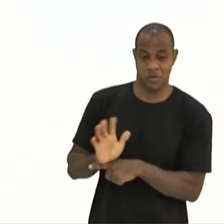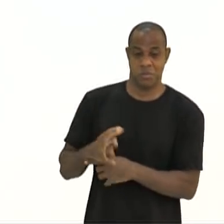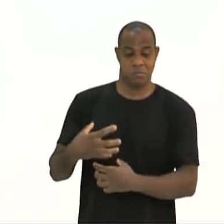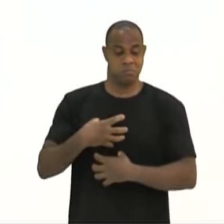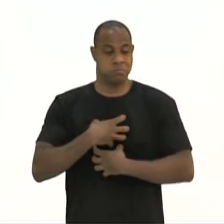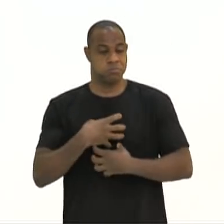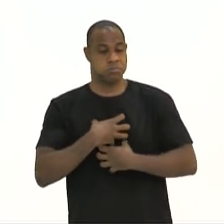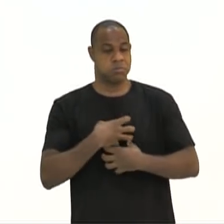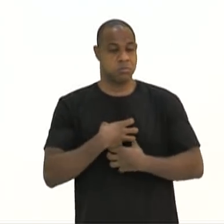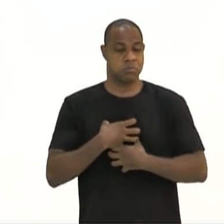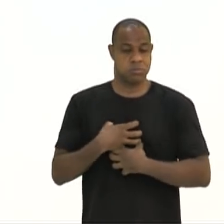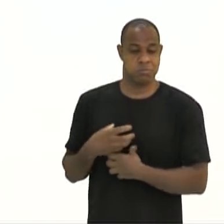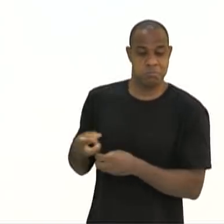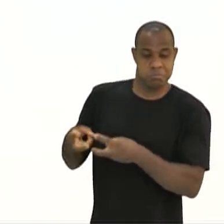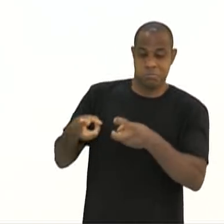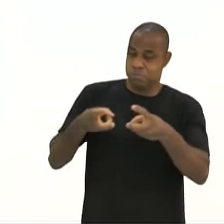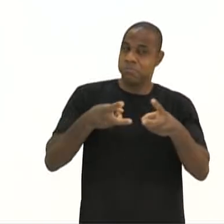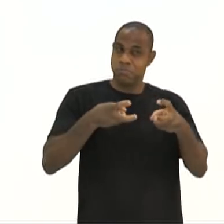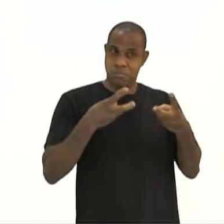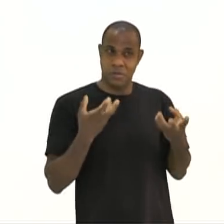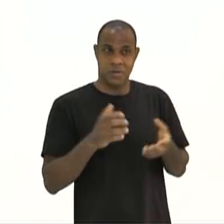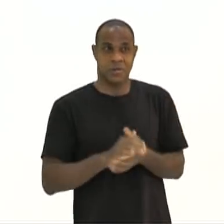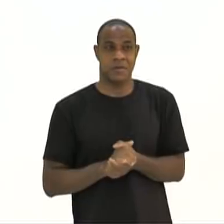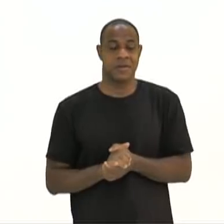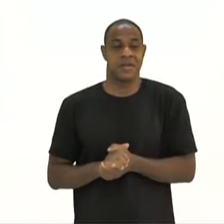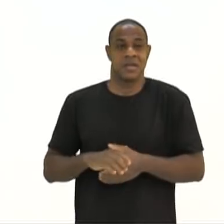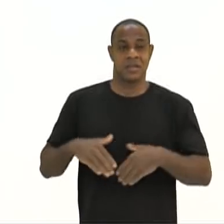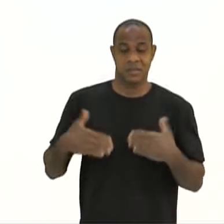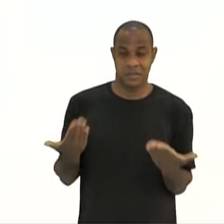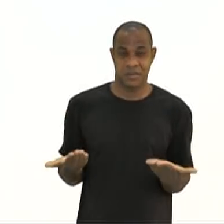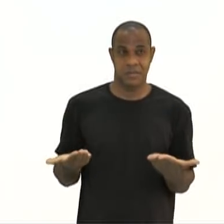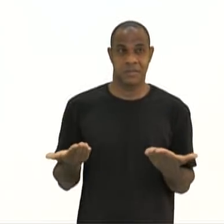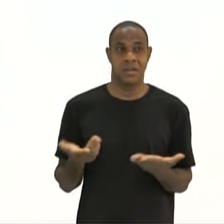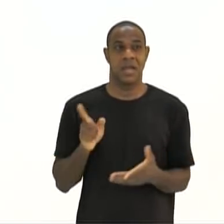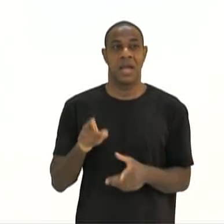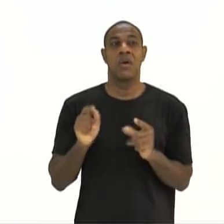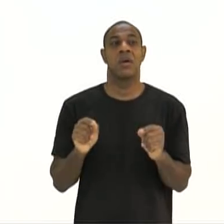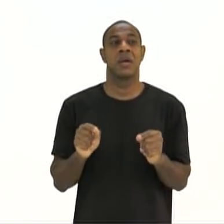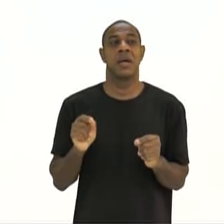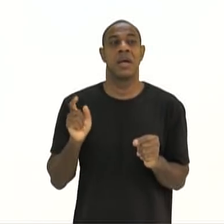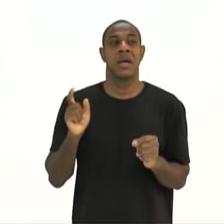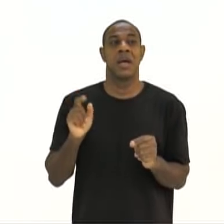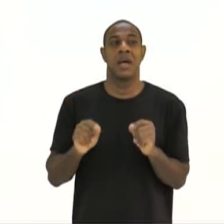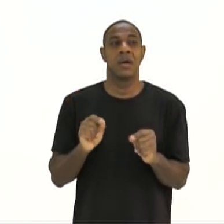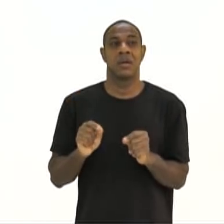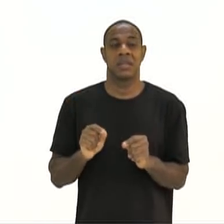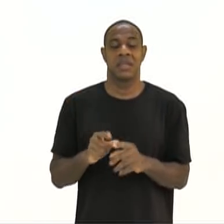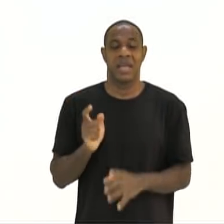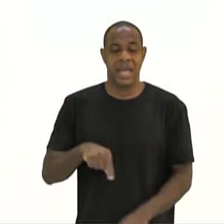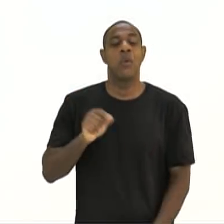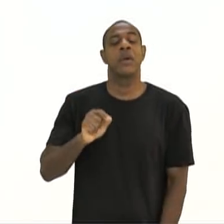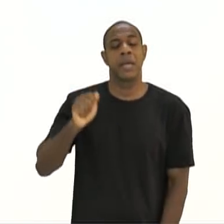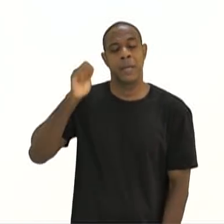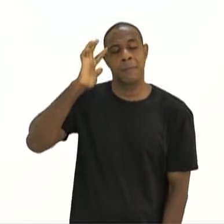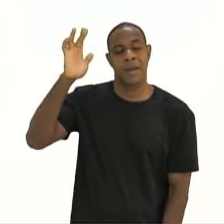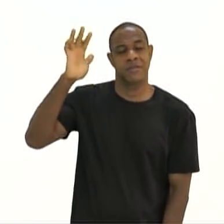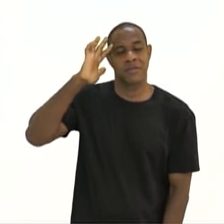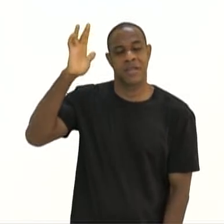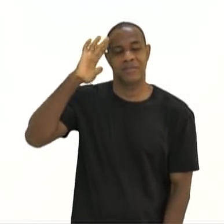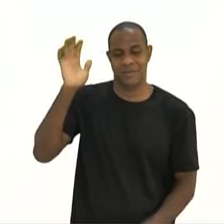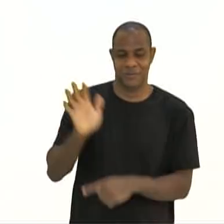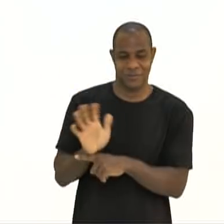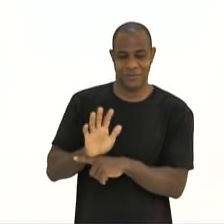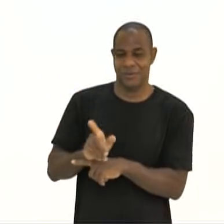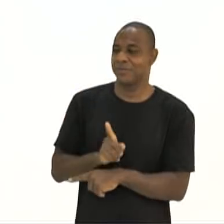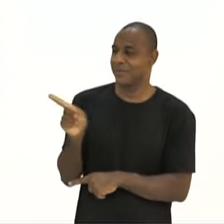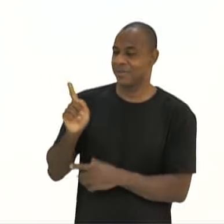que Peter Travers, da Rolling Stones, considera um estouro de pura imaginação. Você já